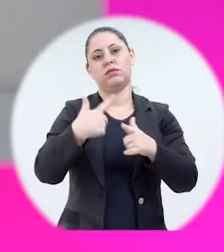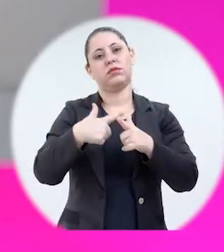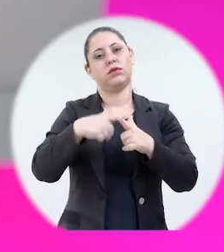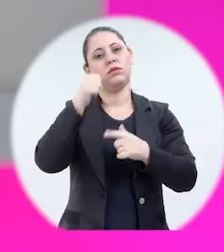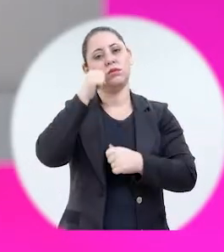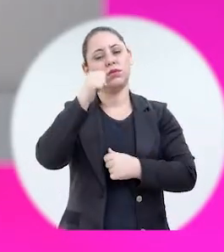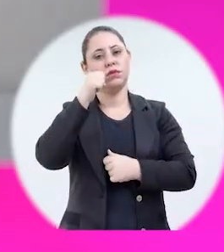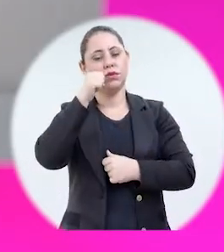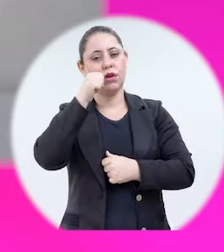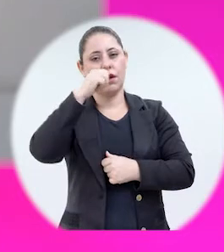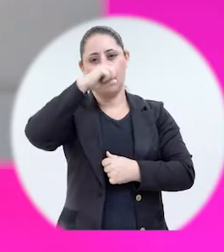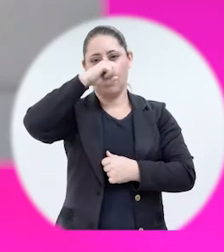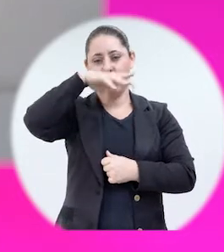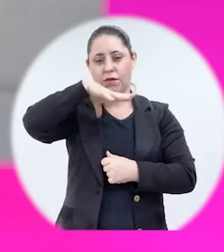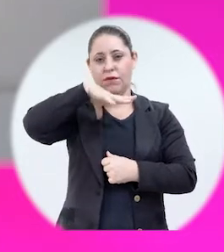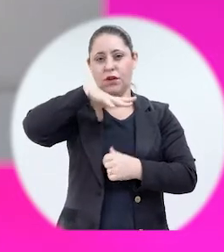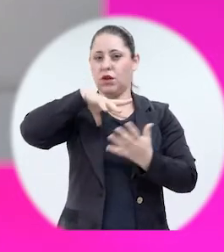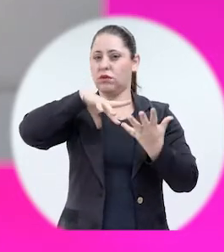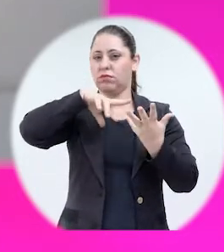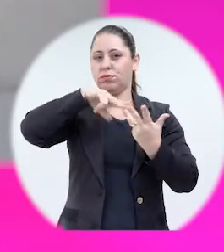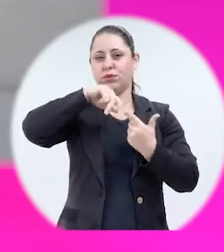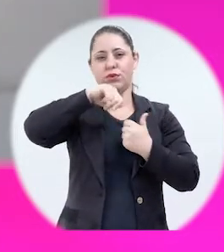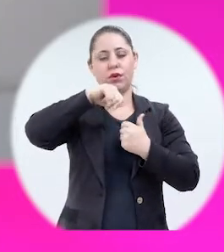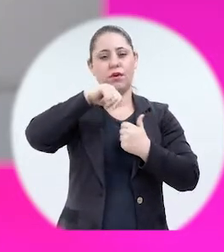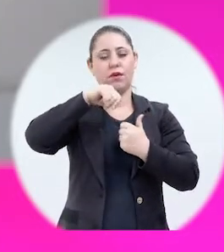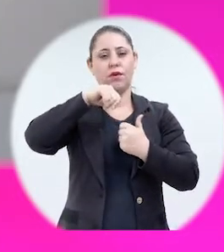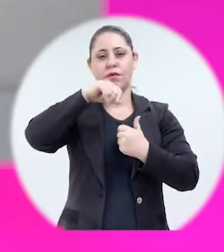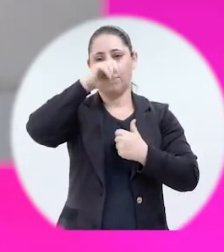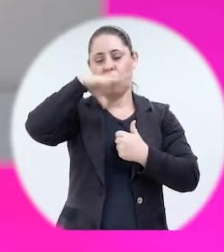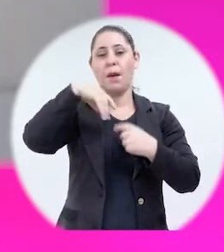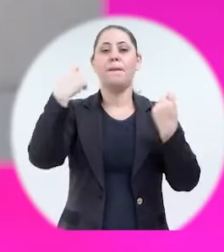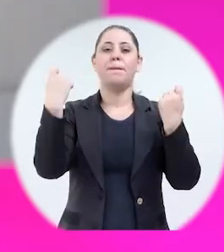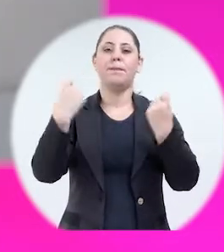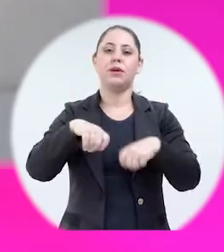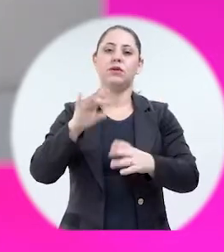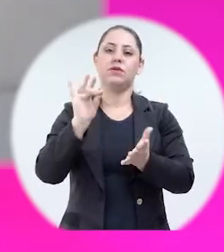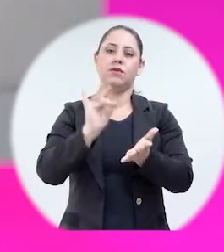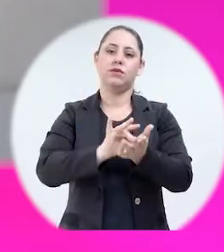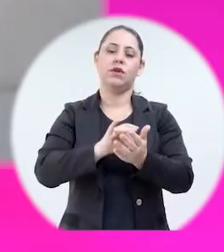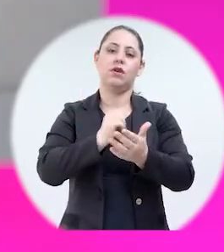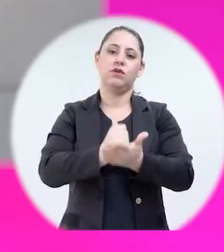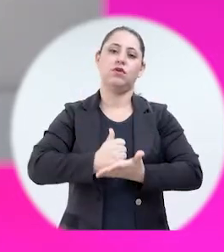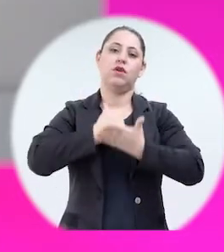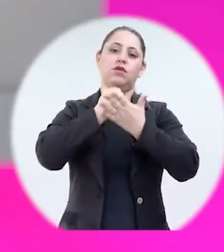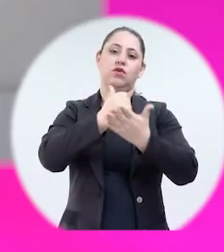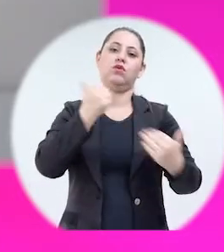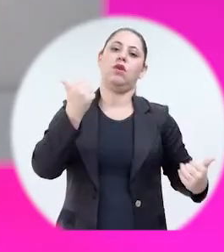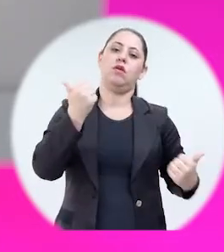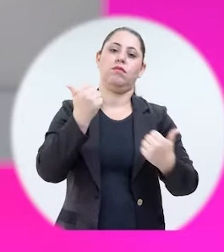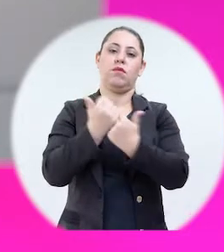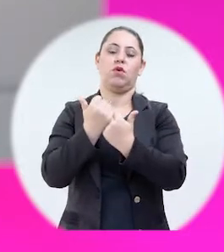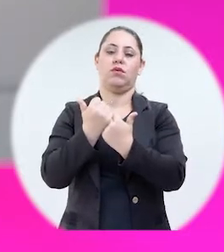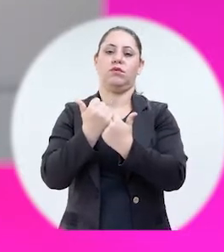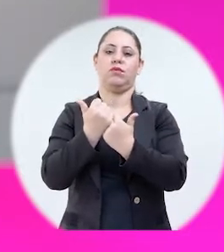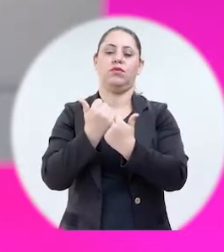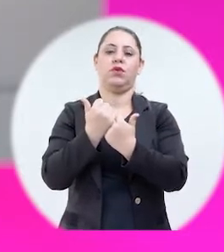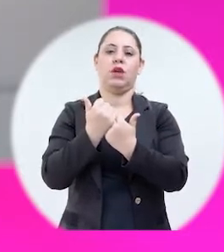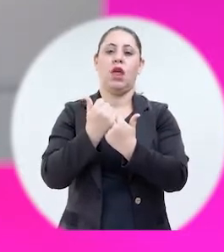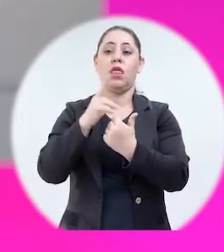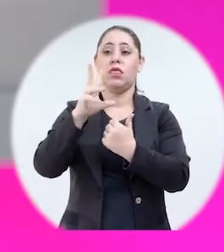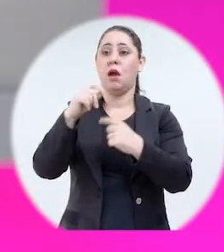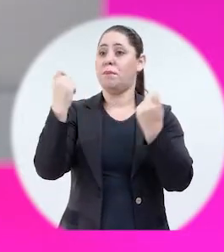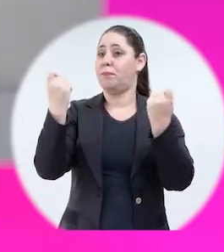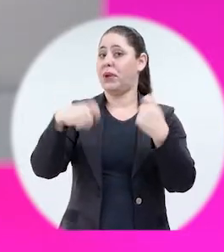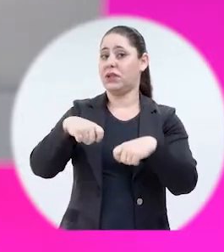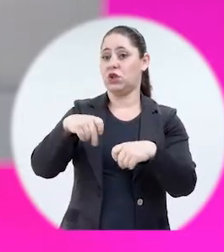quê? A mulher que ela é vítima de toda essa violência, ela precisa, sim, de ajuda, de apoio. O que ela